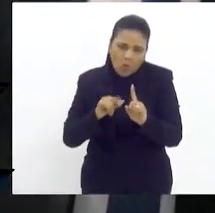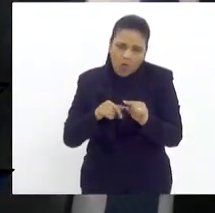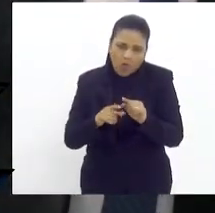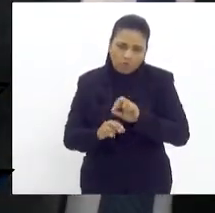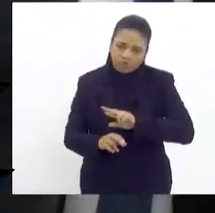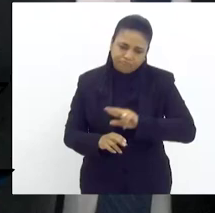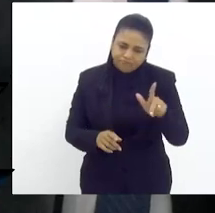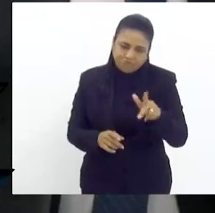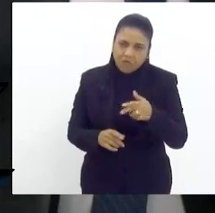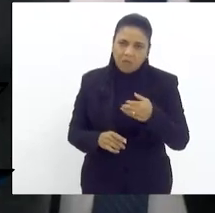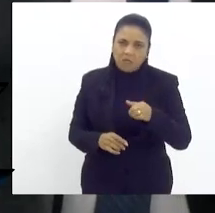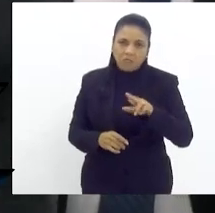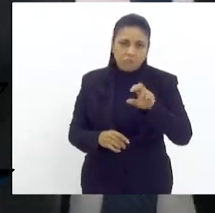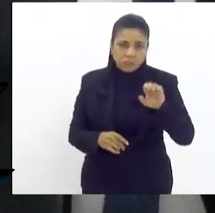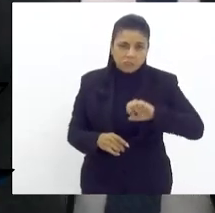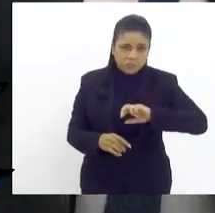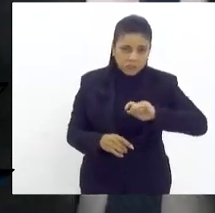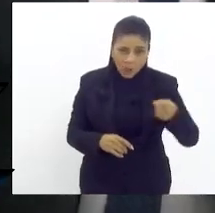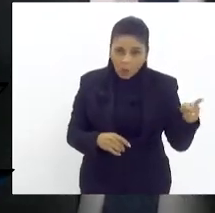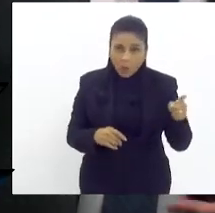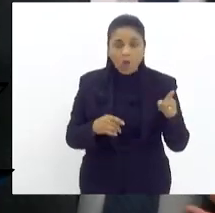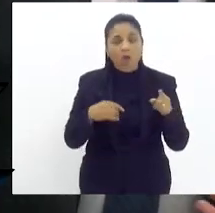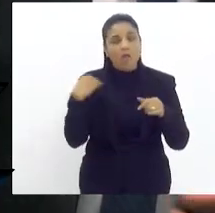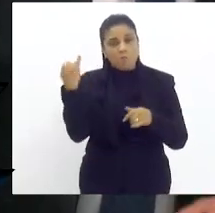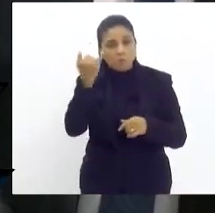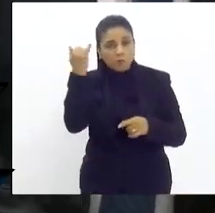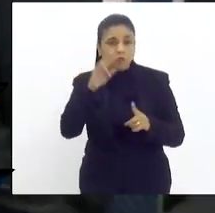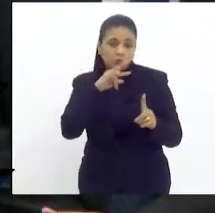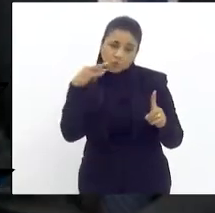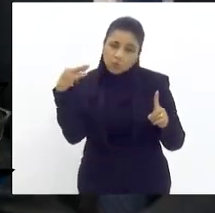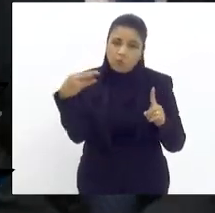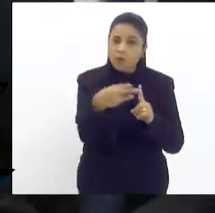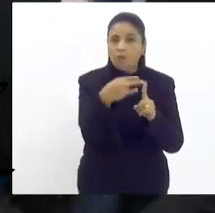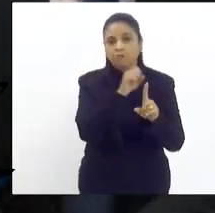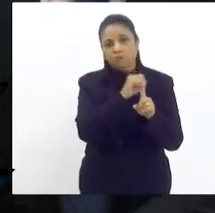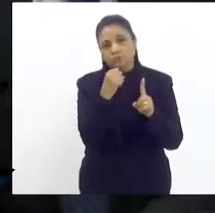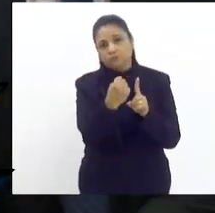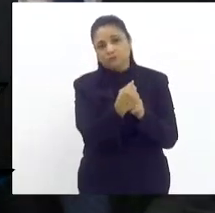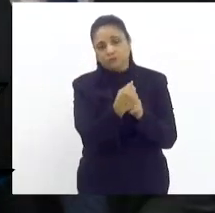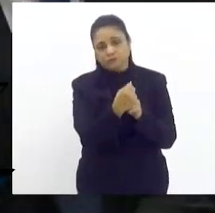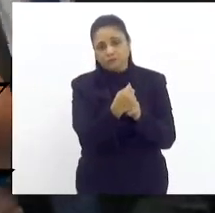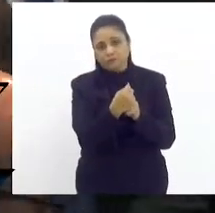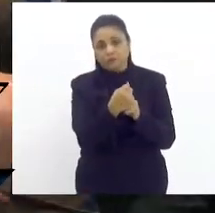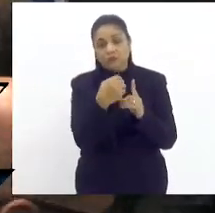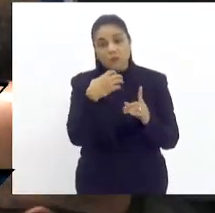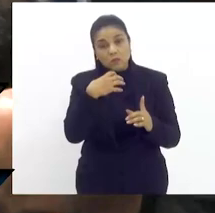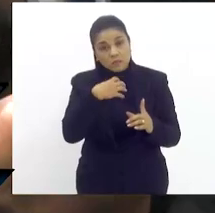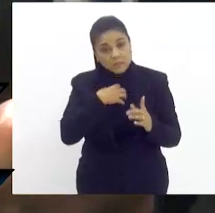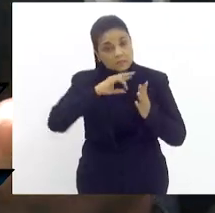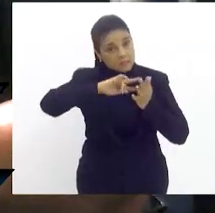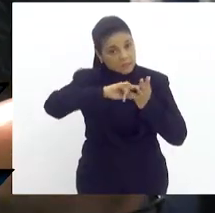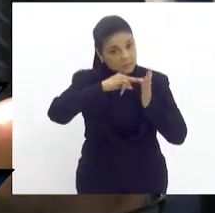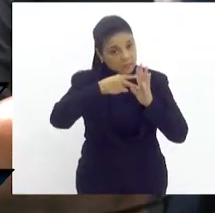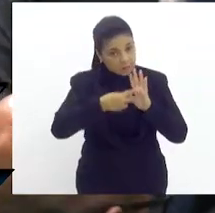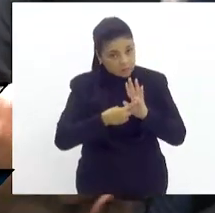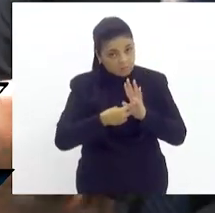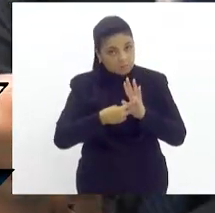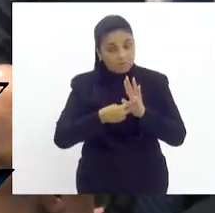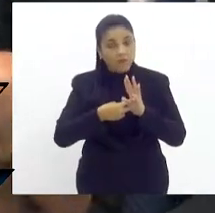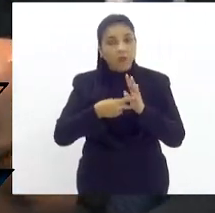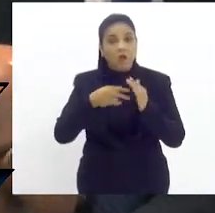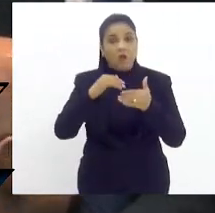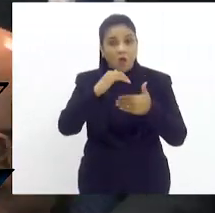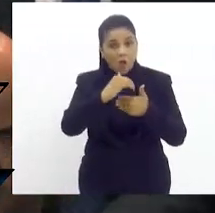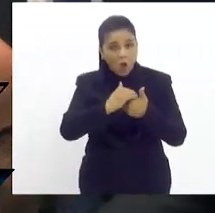de se olhar para o social portanto eu também gostaria neste sentido por conta de uma orientação